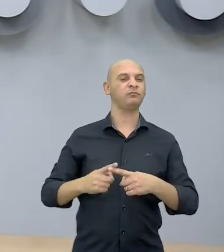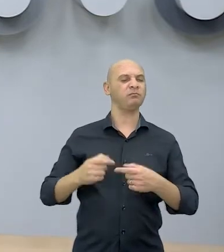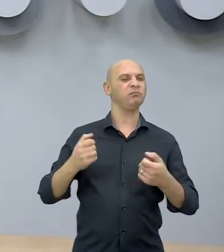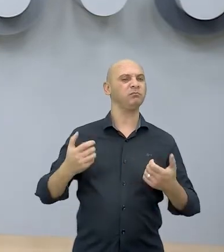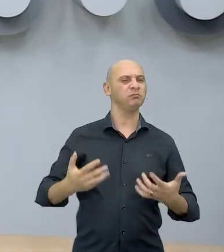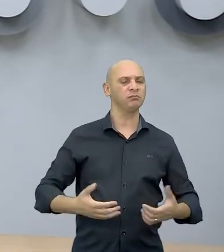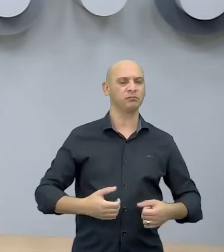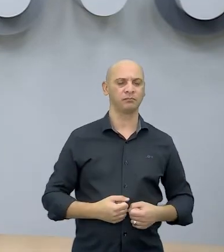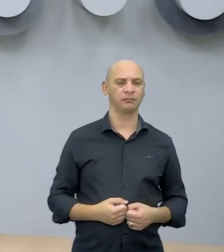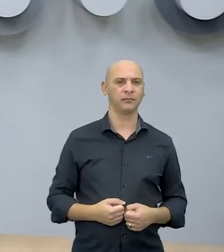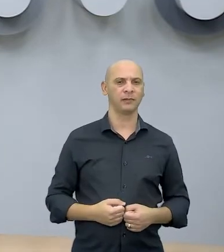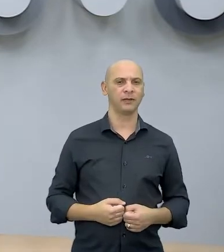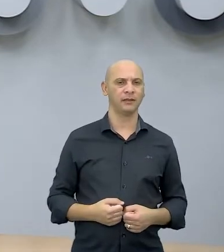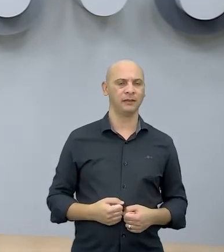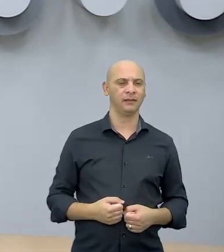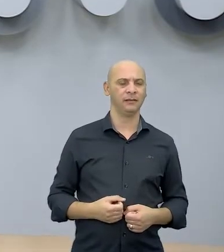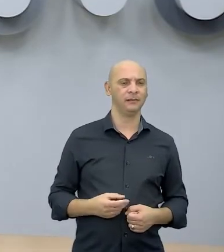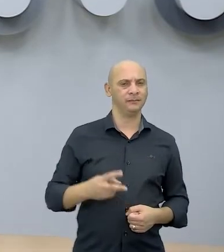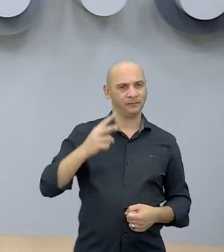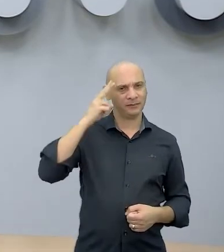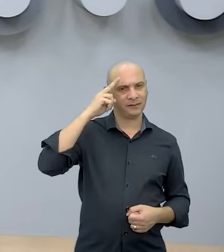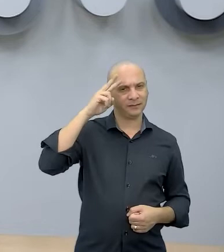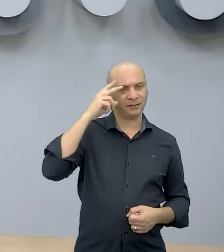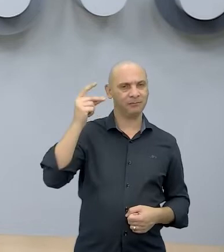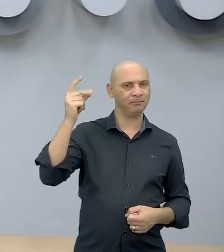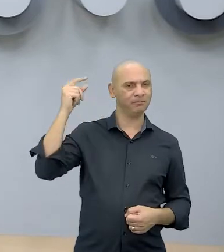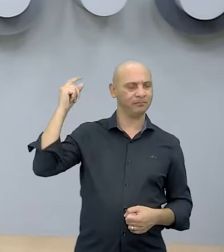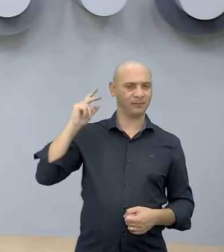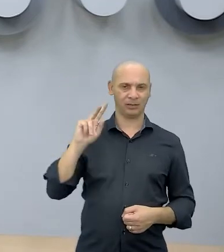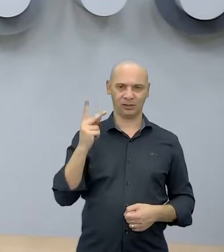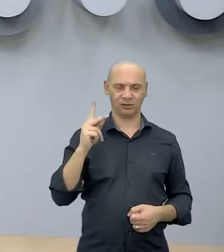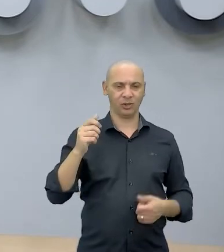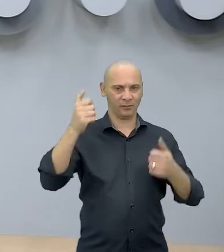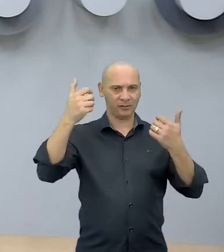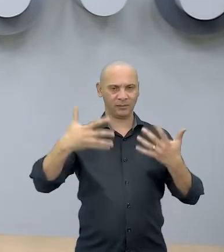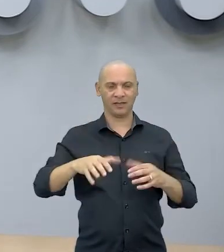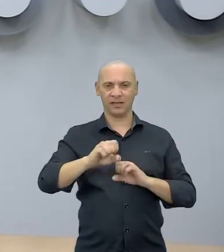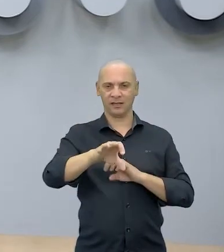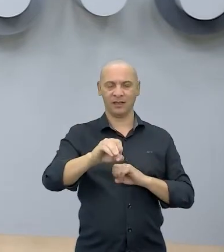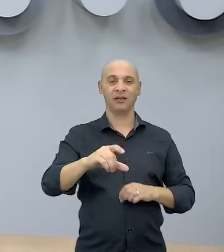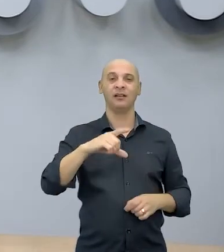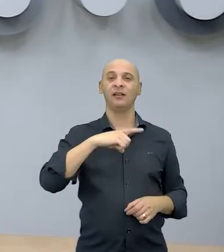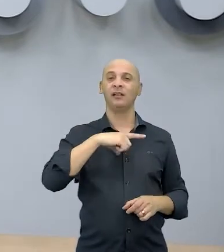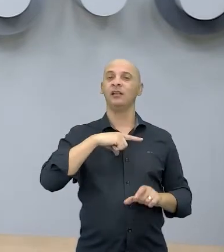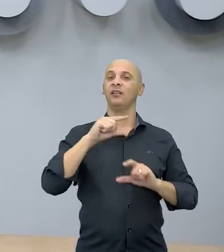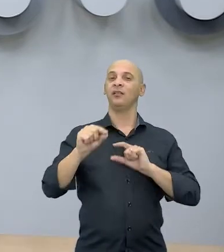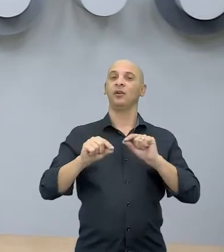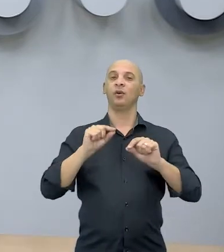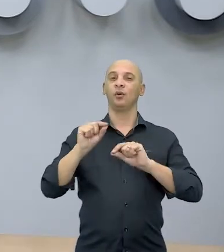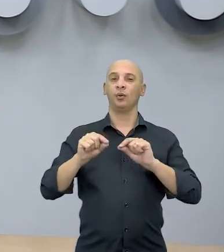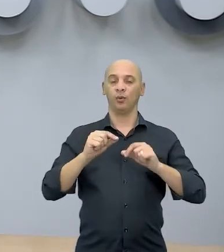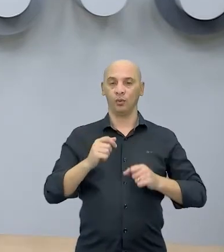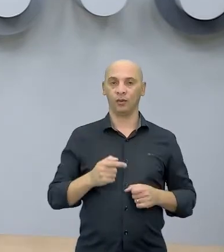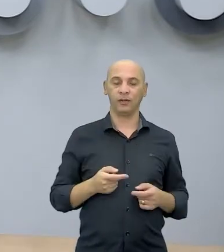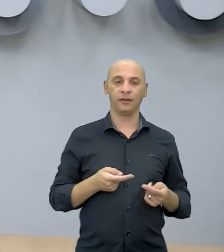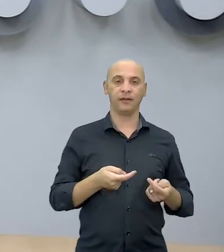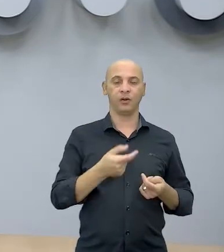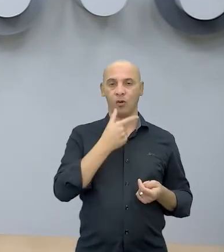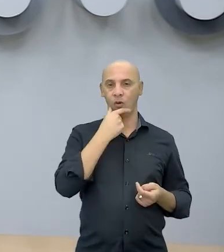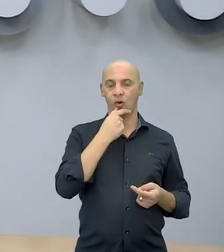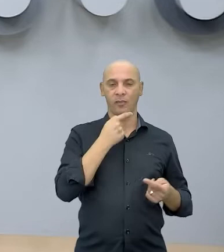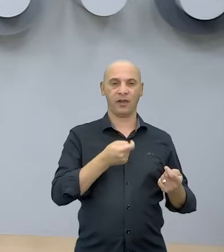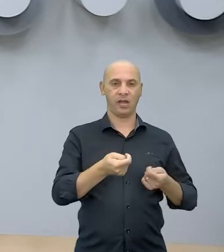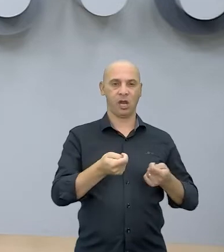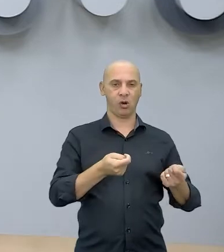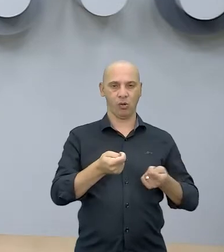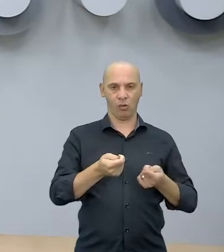se a gente for voltar lá para as aulas de história, pessoal, vocês devem lembrar que houve um economista, né,